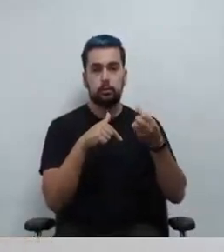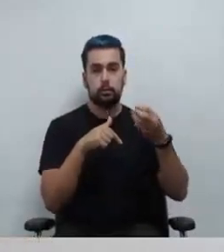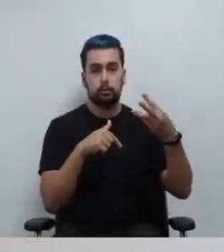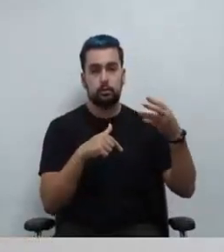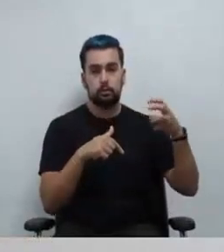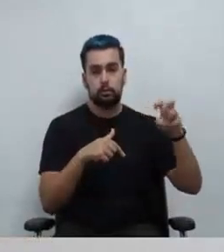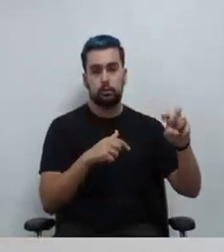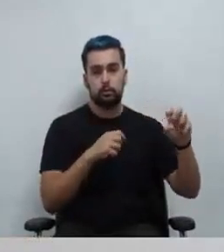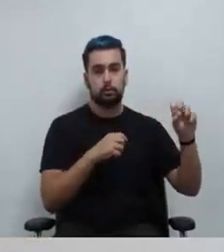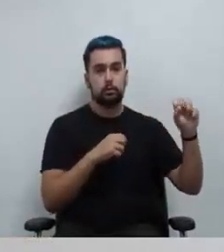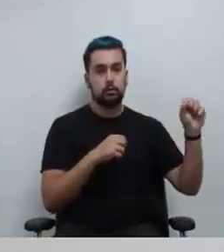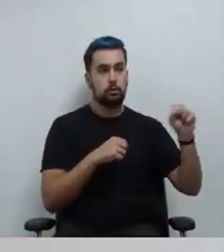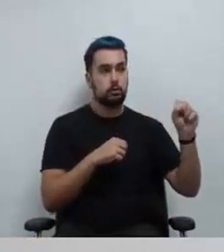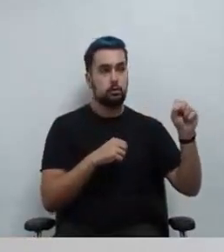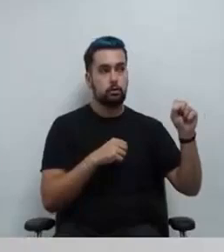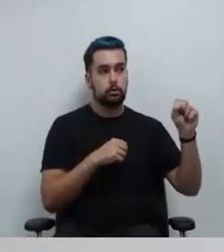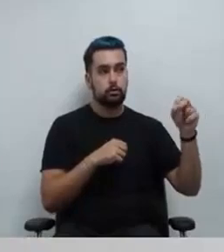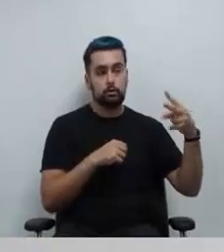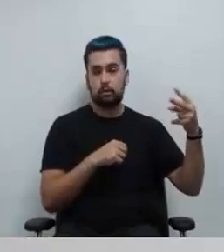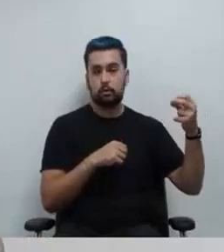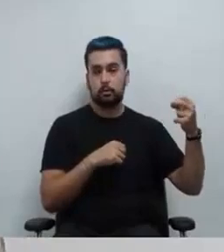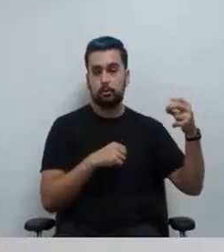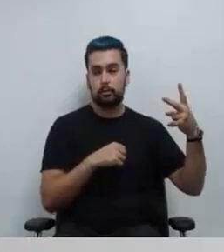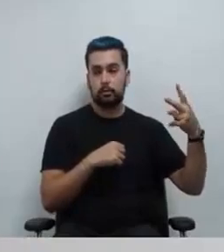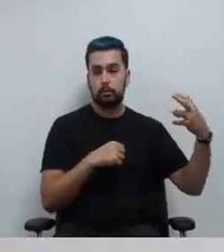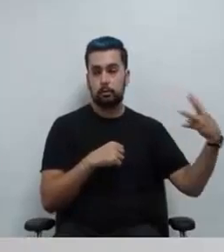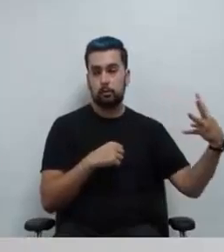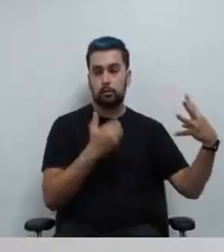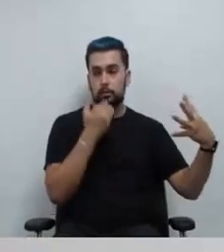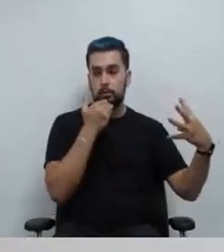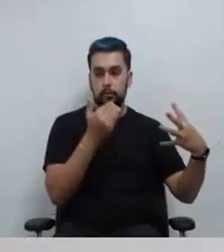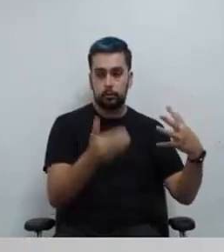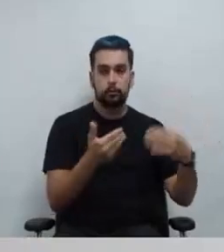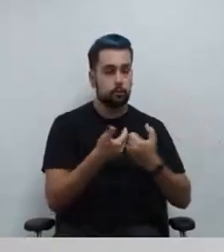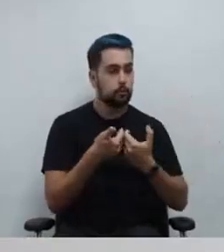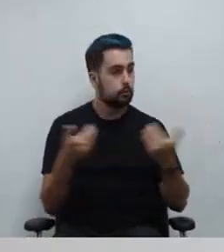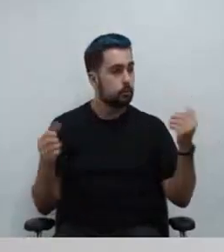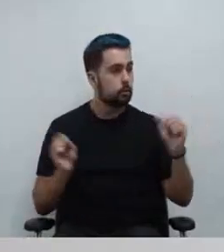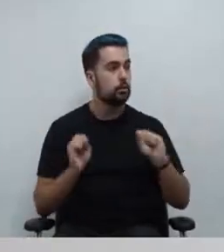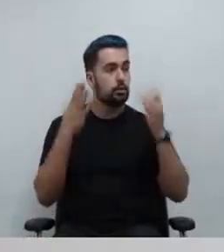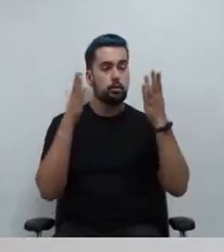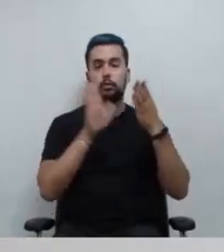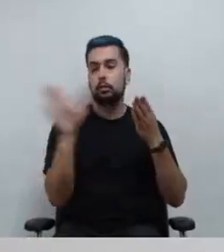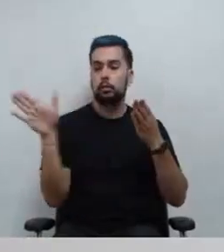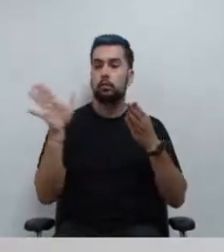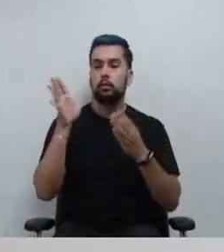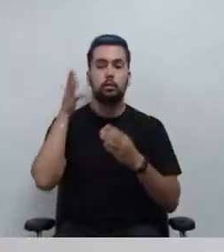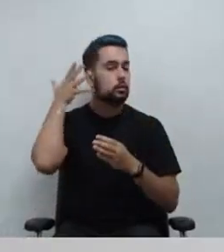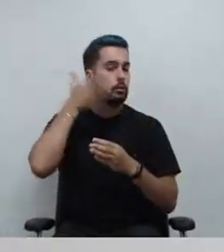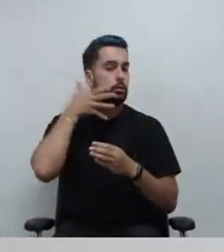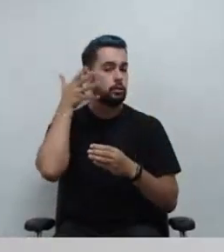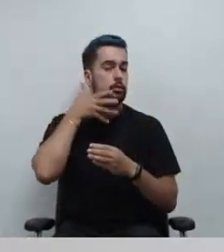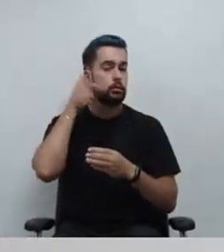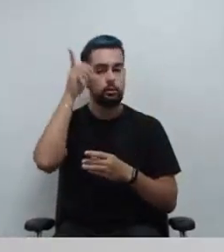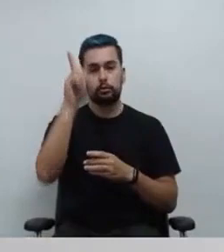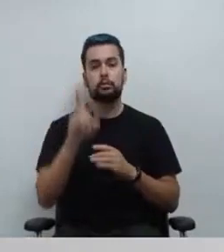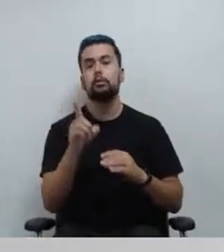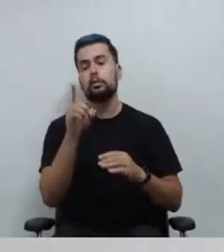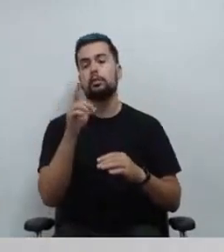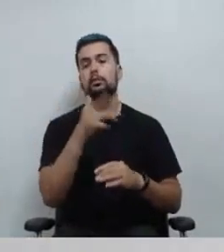7.635/2024, tem como interessada a EDEP, o assunto pedido de afastamento para participação no evento Seminário de Direito à Educação e à